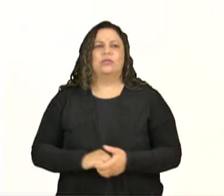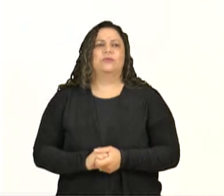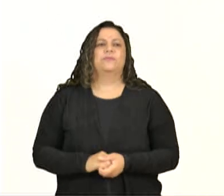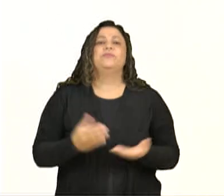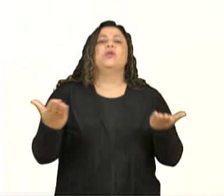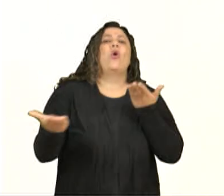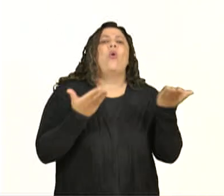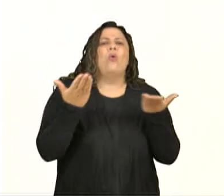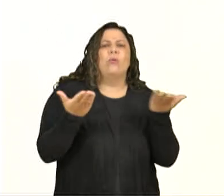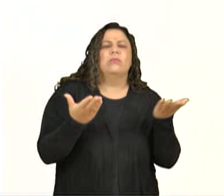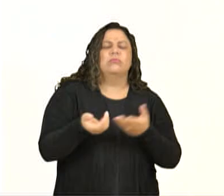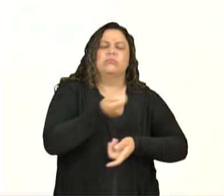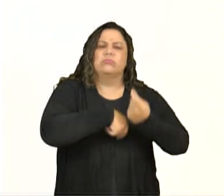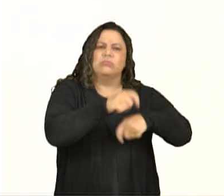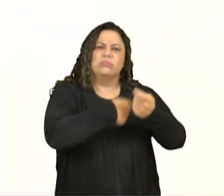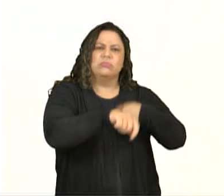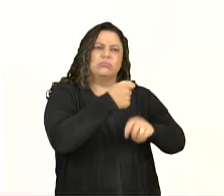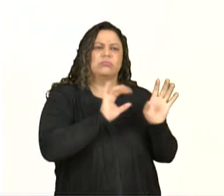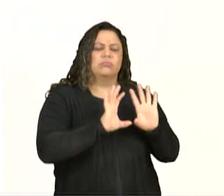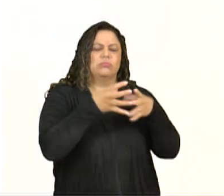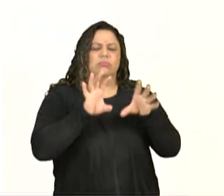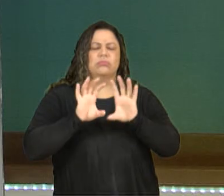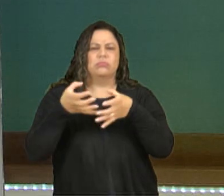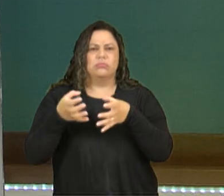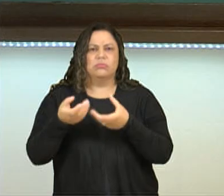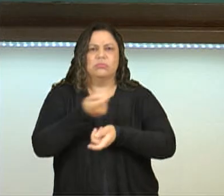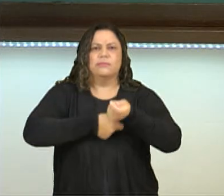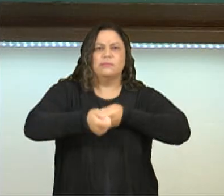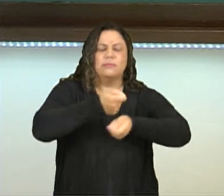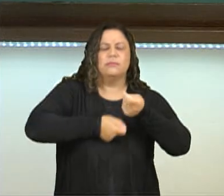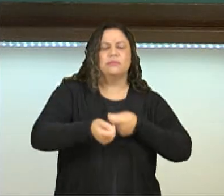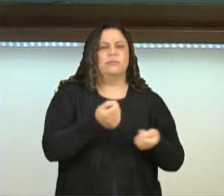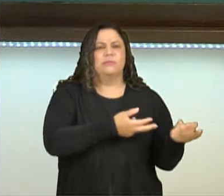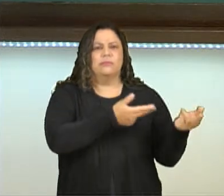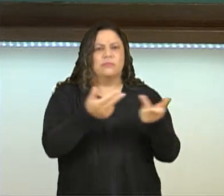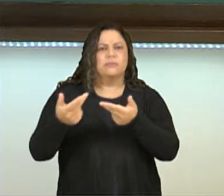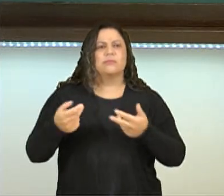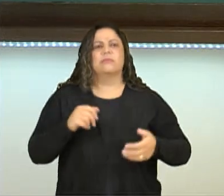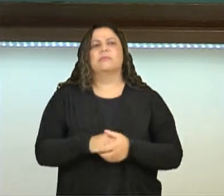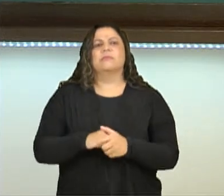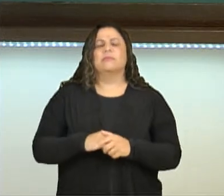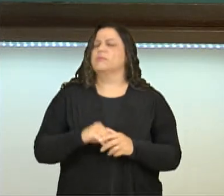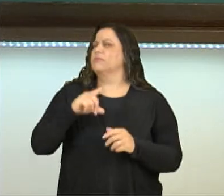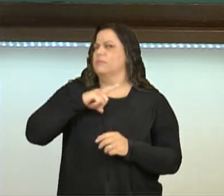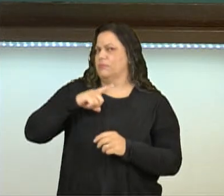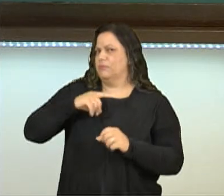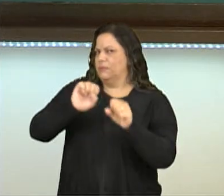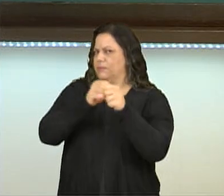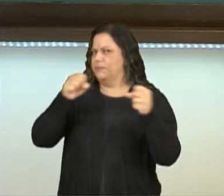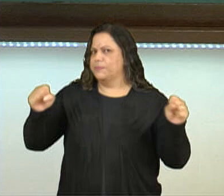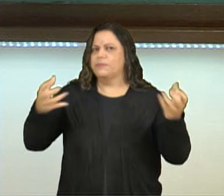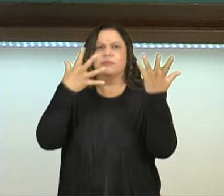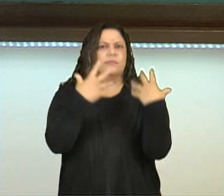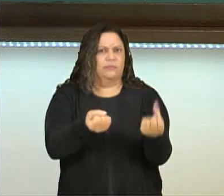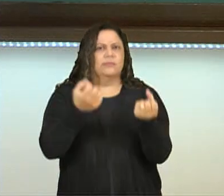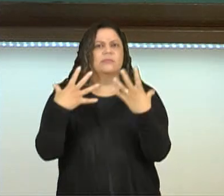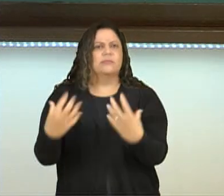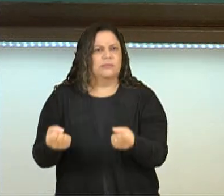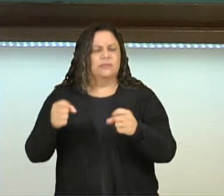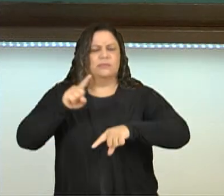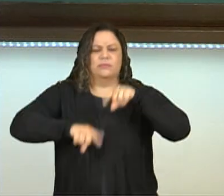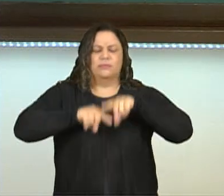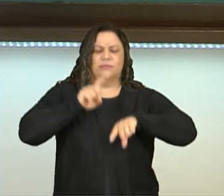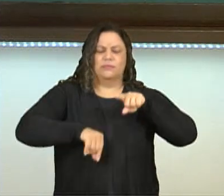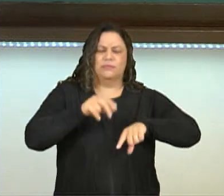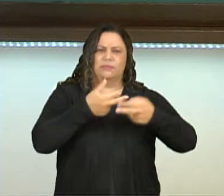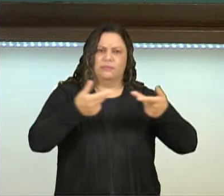desse aspecto de blocos econômicos. Então, nós verificamos que nós temos uma ampla aceitação dos nossos produtos em